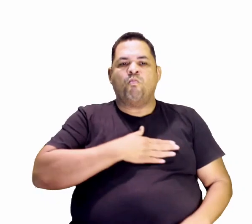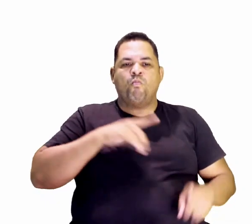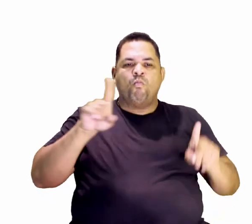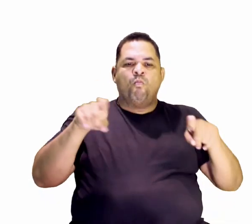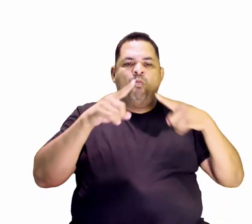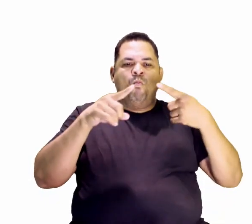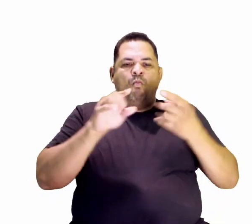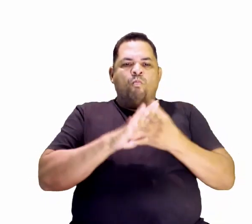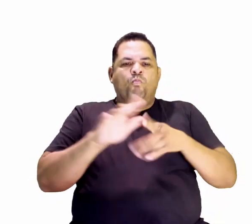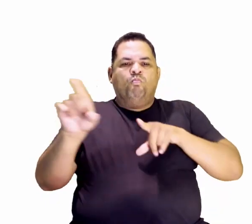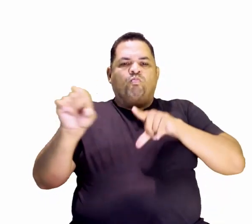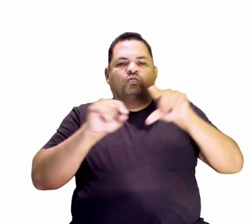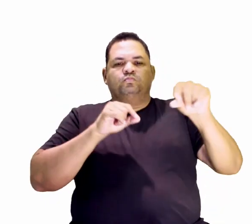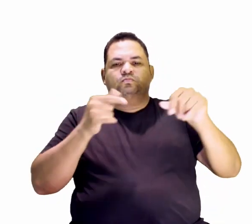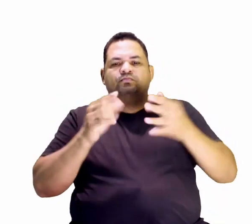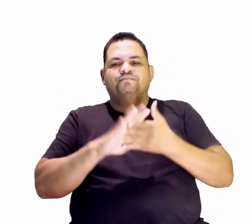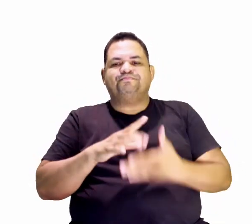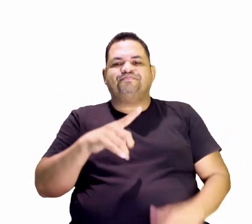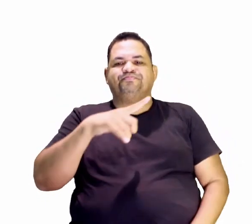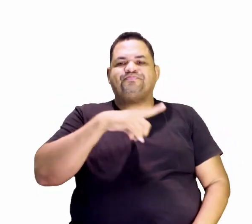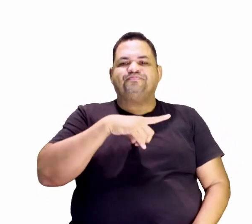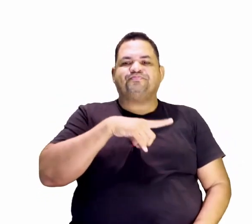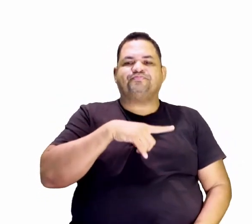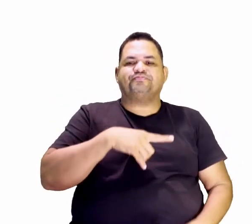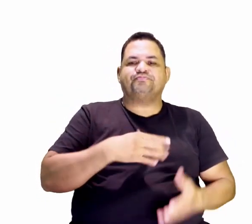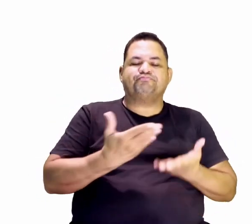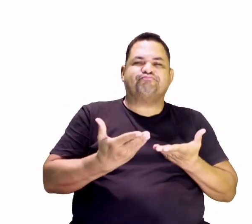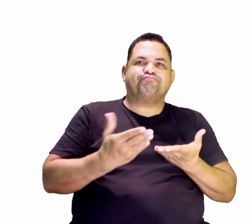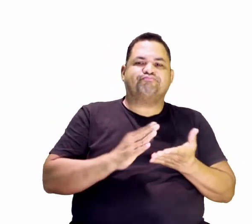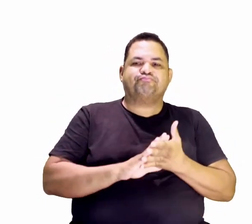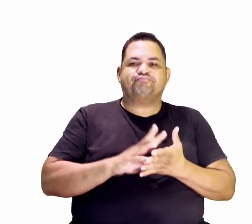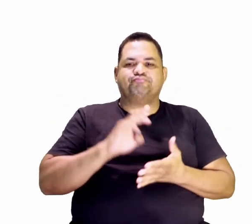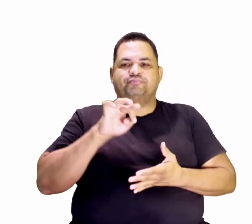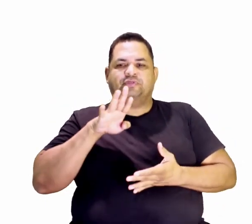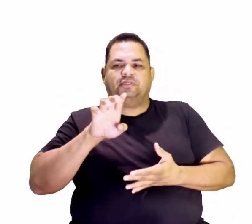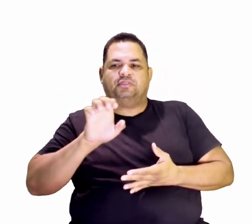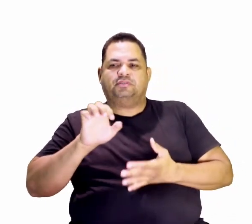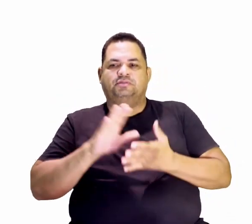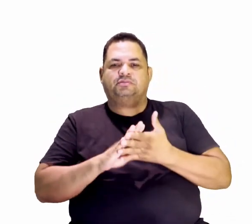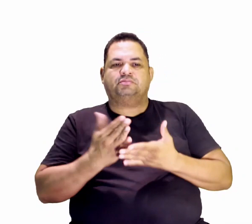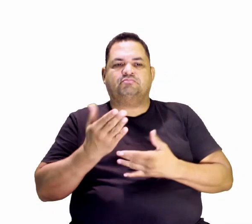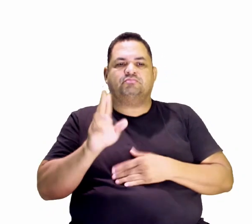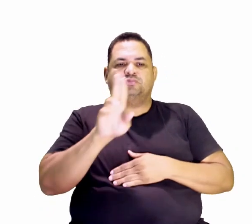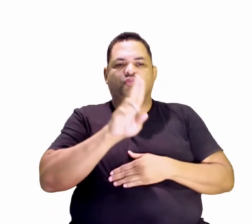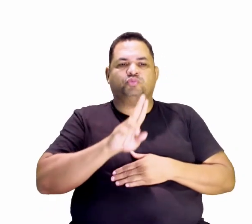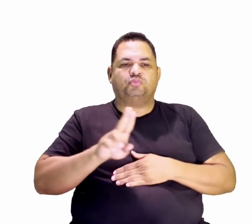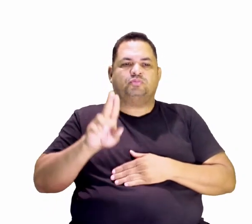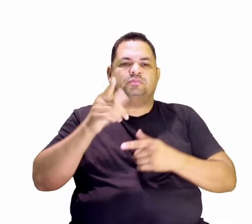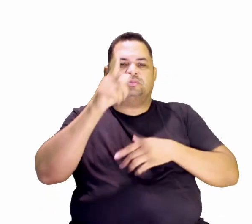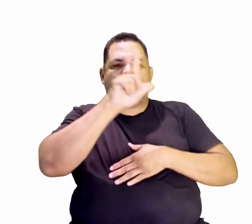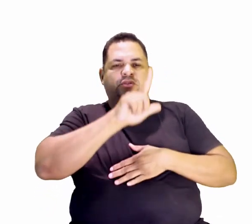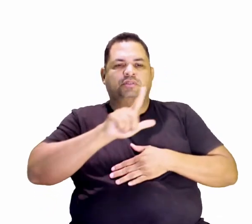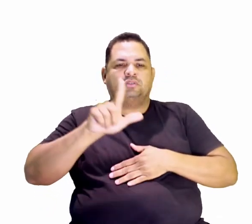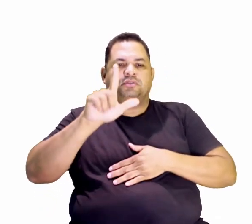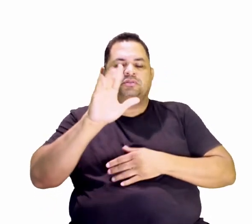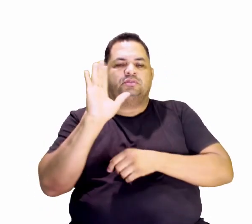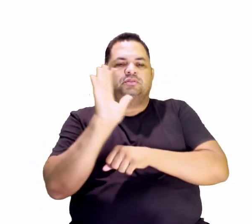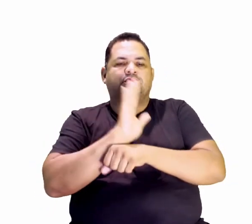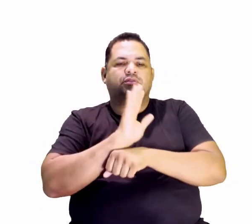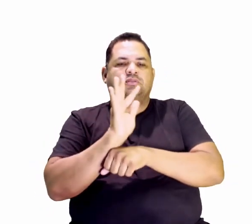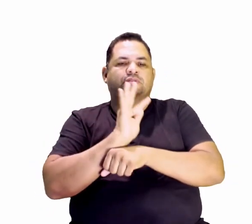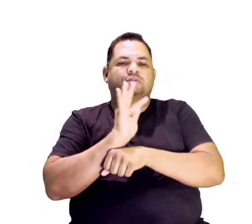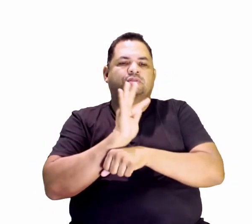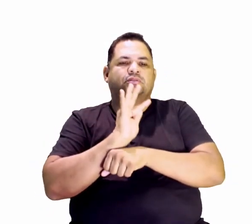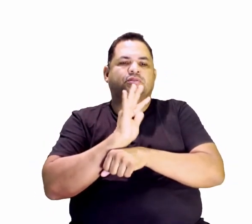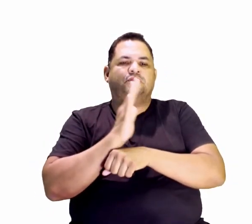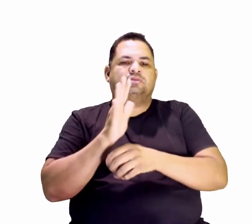música alternativa, que tem um estilo mais vintage, que consome literatura, que consome